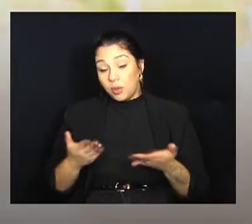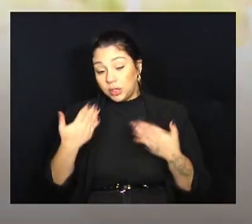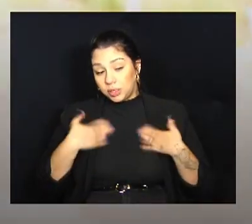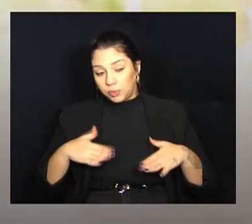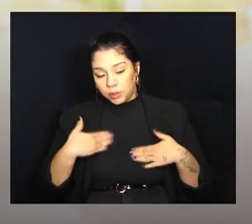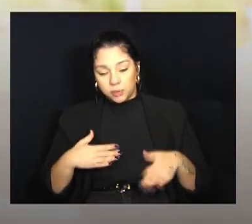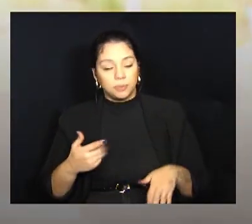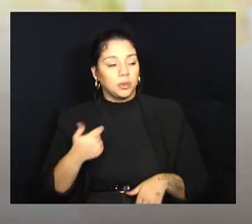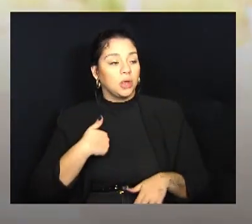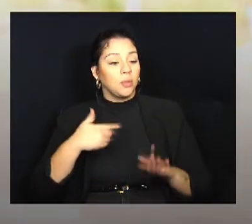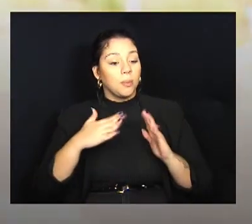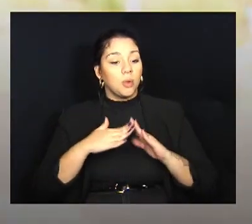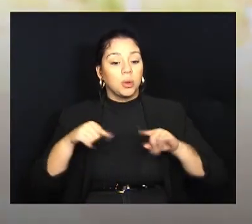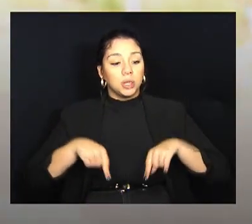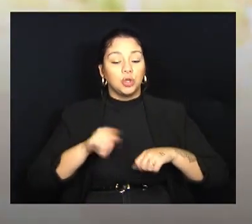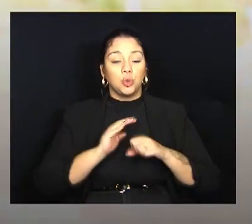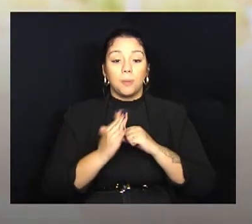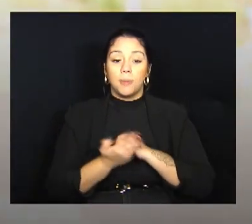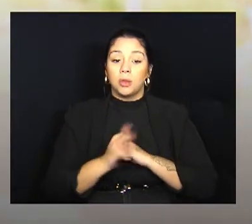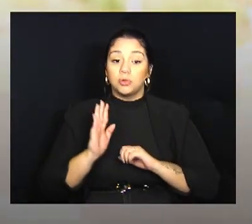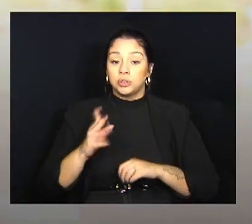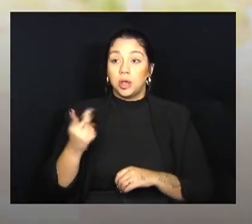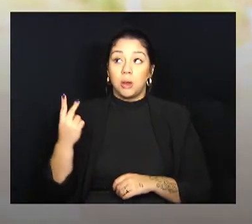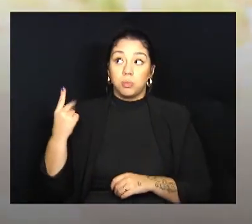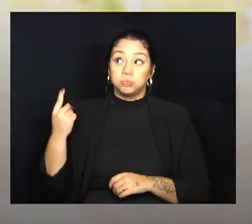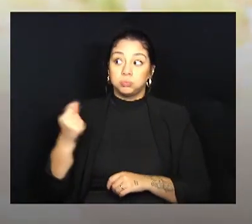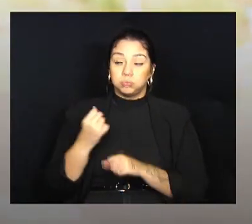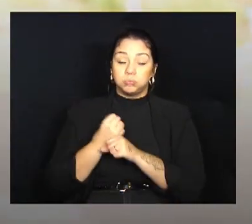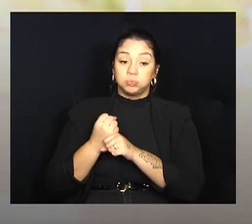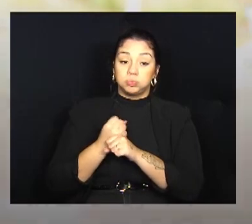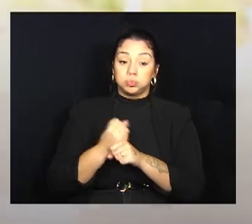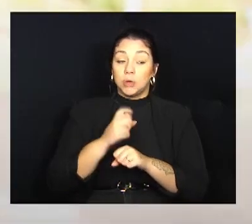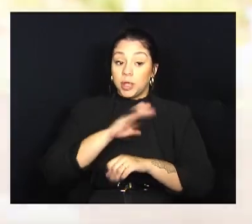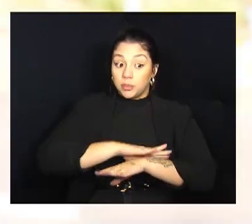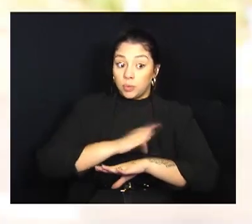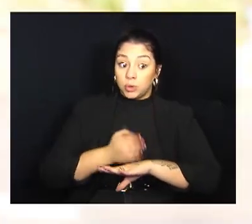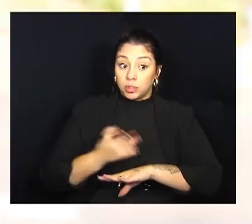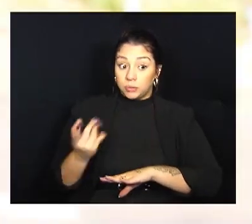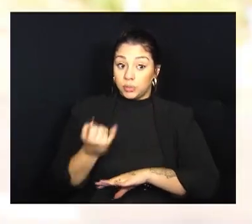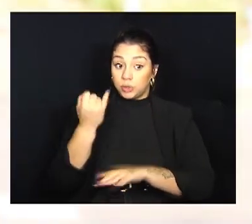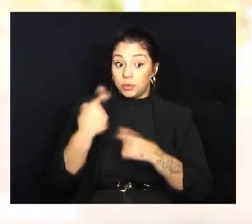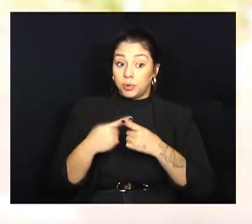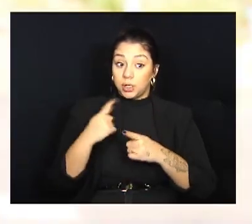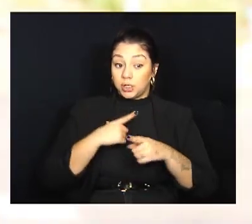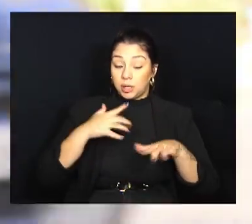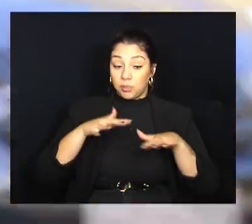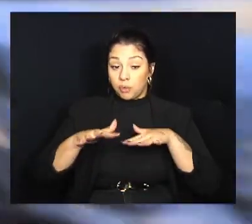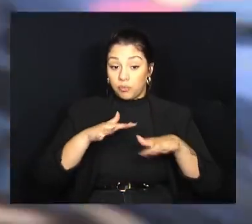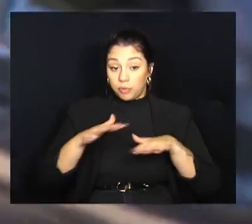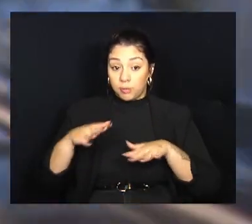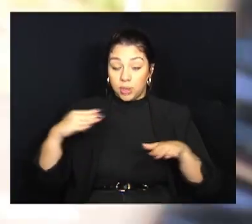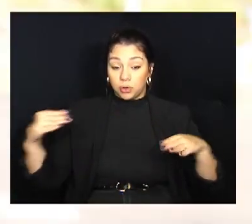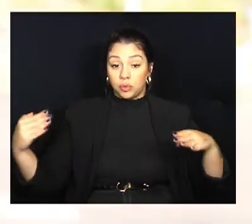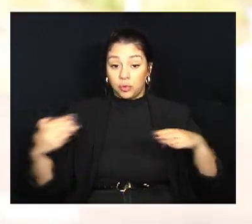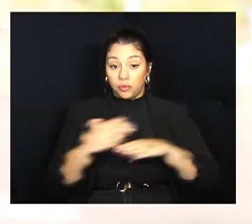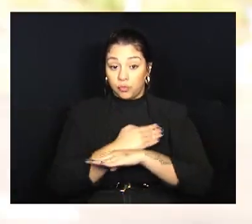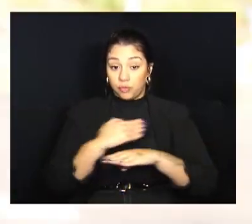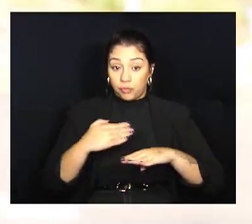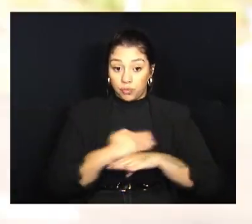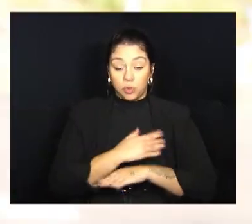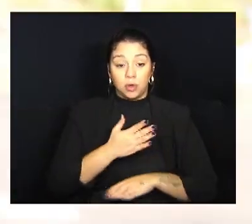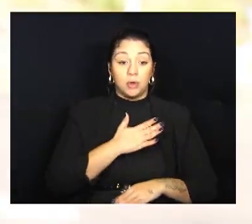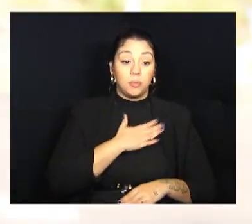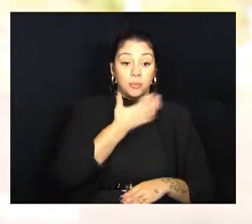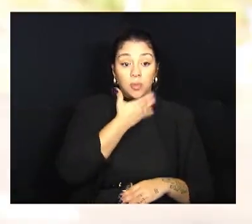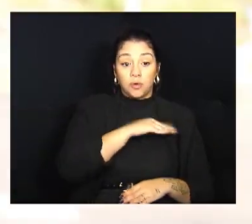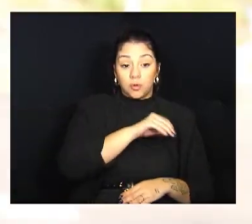bairro há 26 anos. Essa lombada aqui foi muito importante porque tem muito movimento aqui. Meus filhos estudam aqui nessa creche e